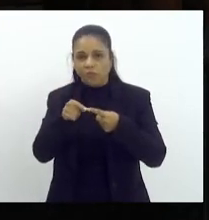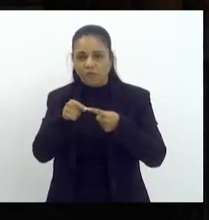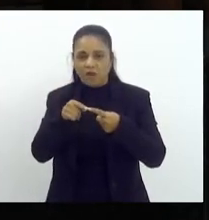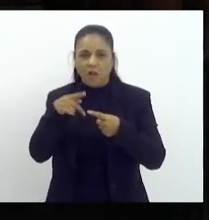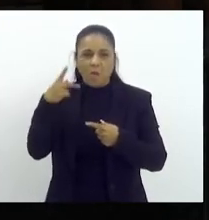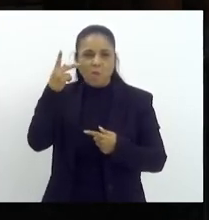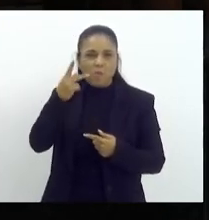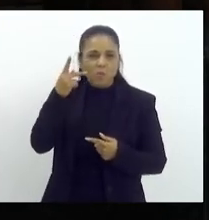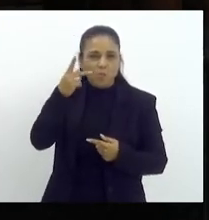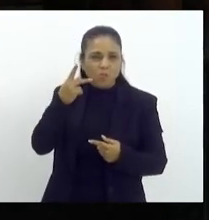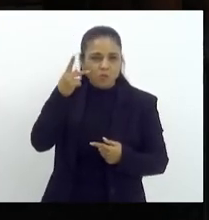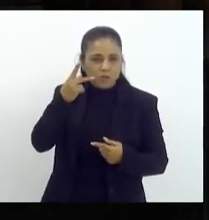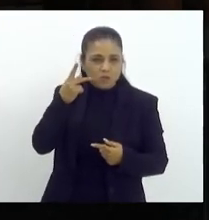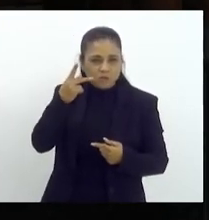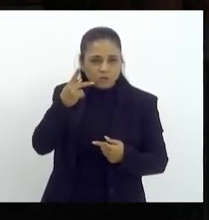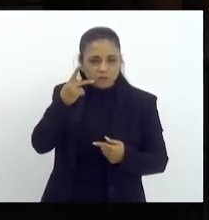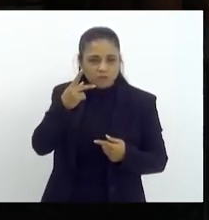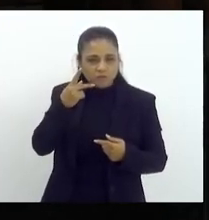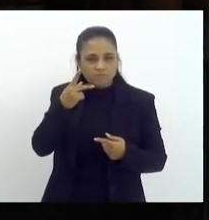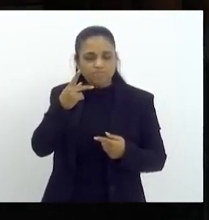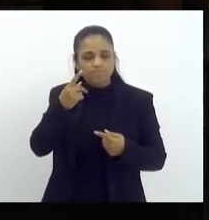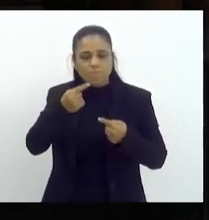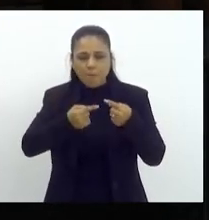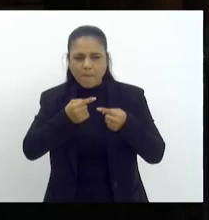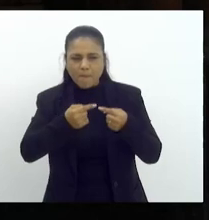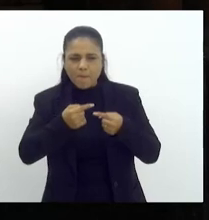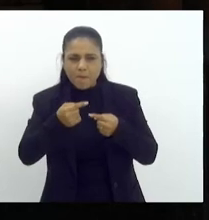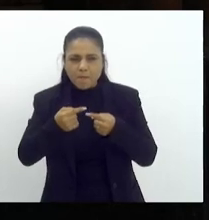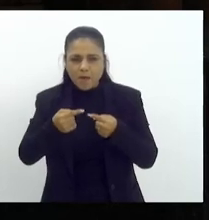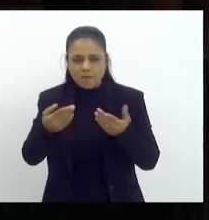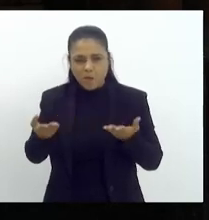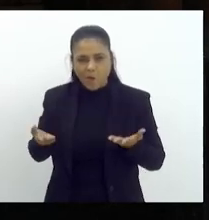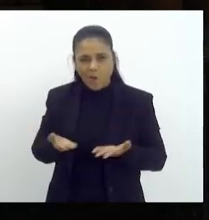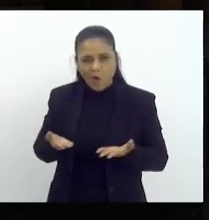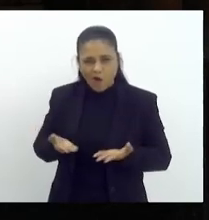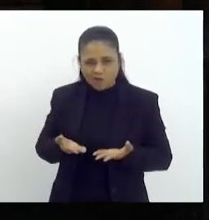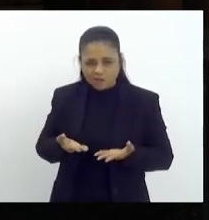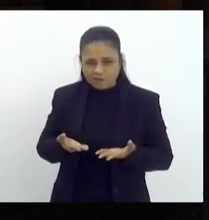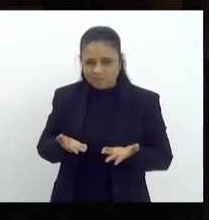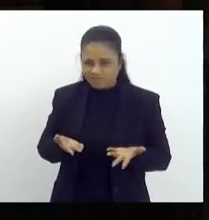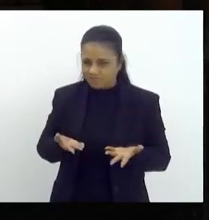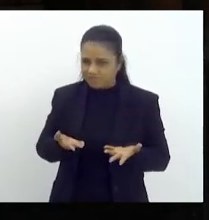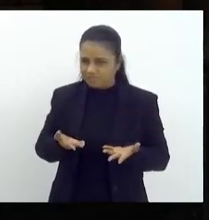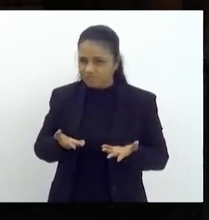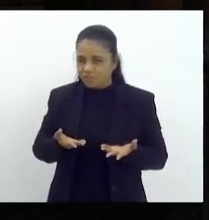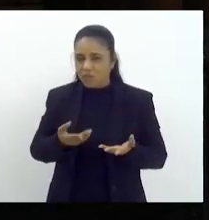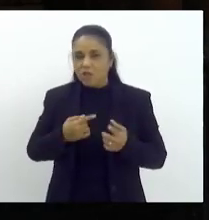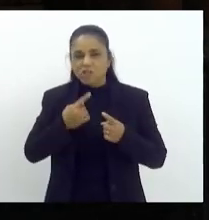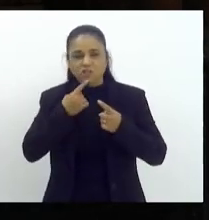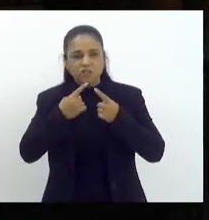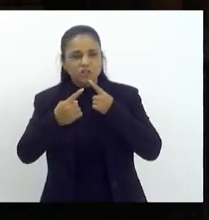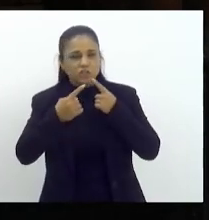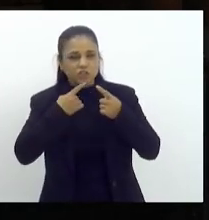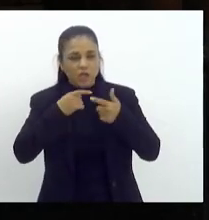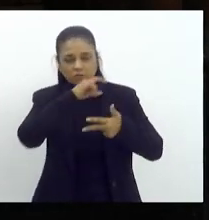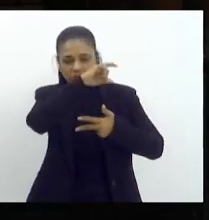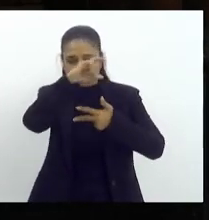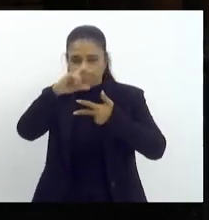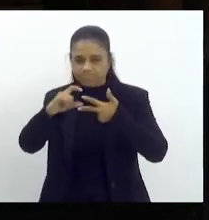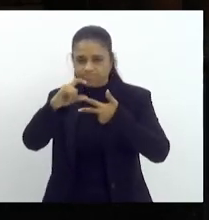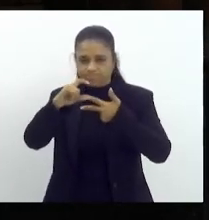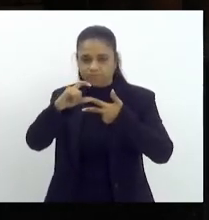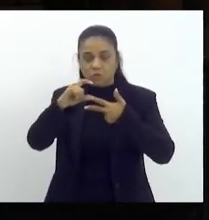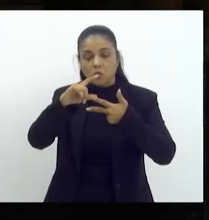política que foi feita para que chegássemos até esse ponto havendo o diálogo do Poder Legislativo